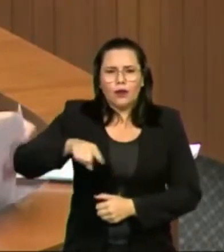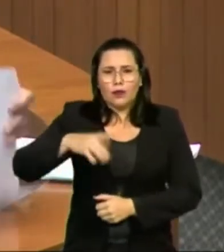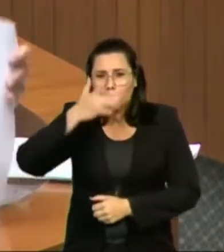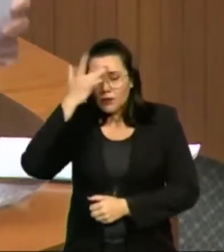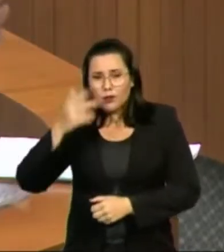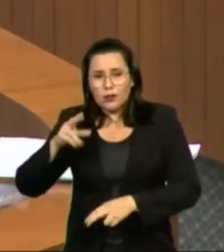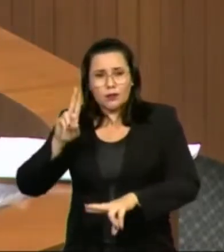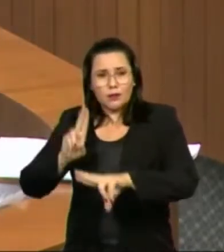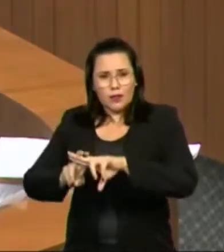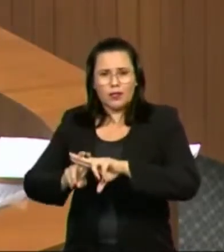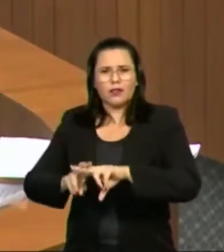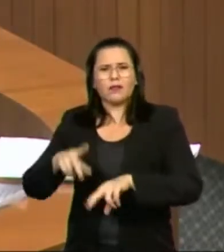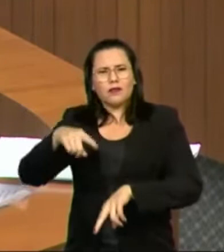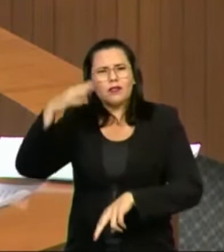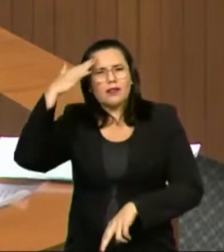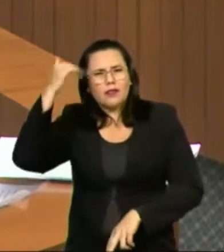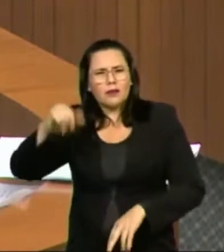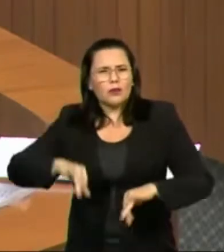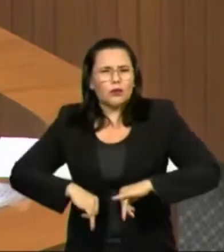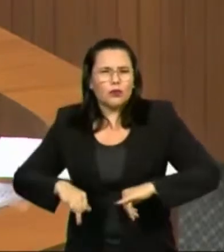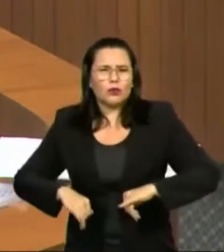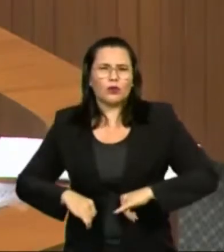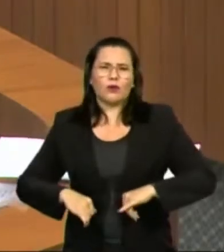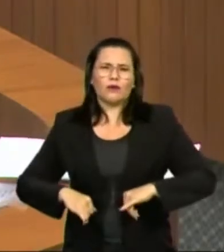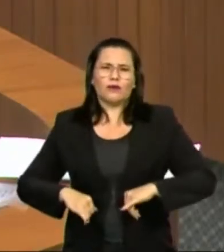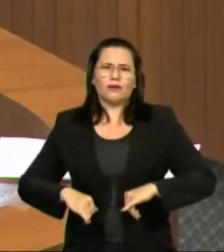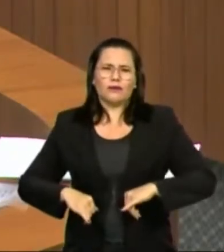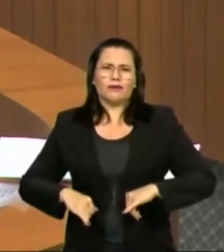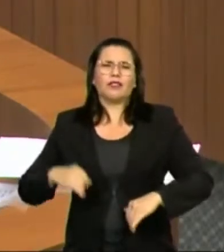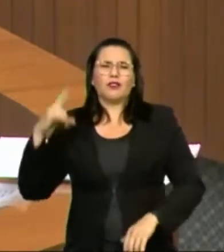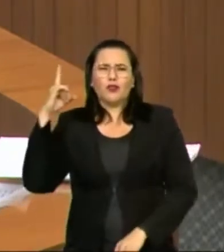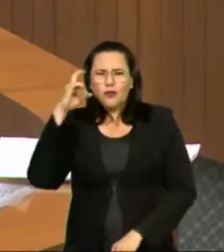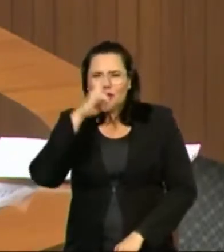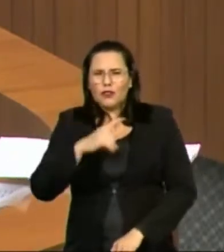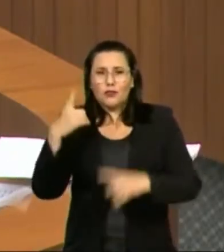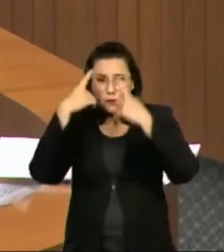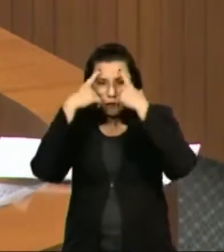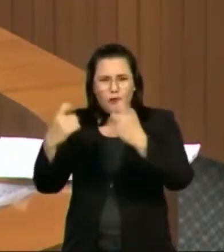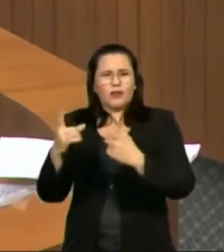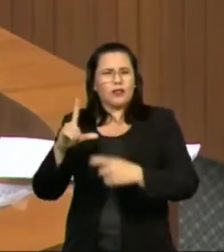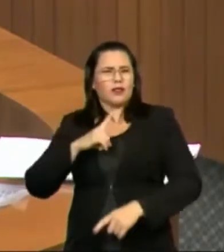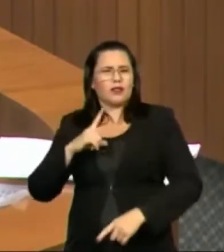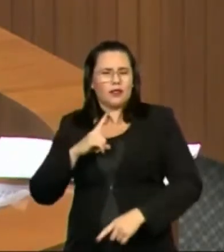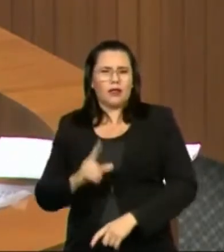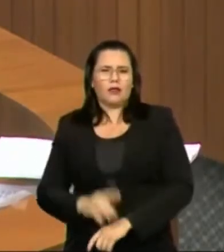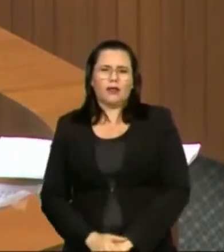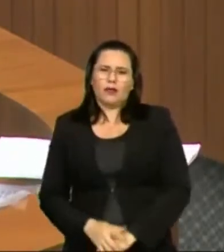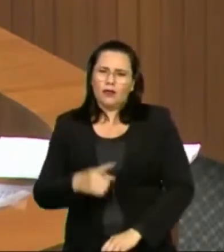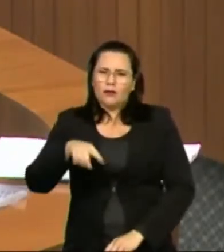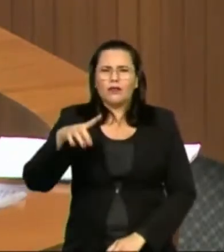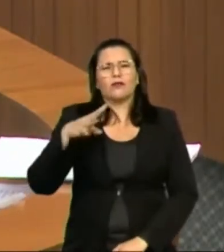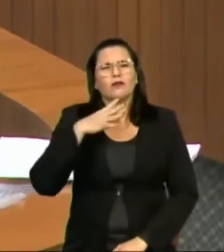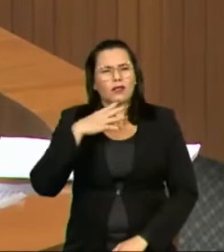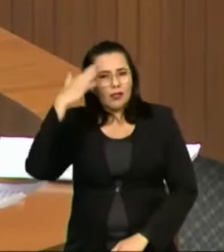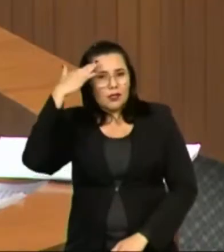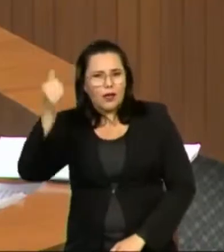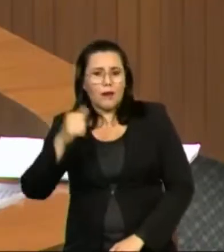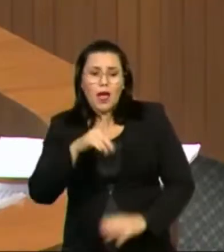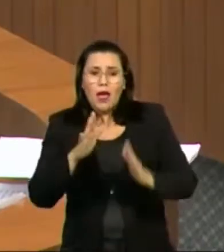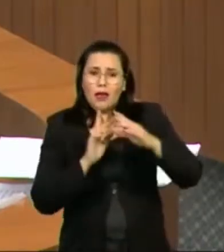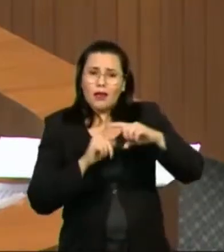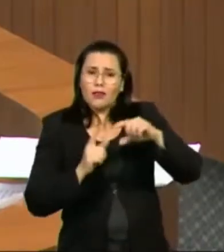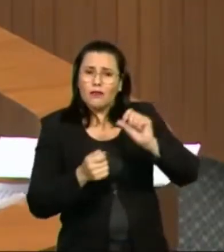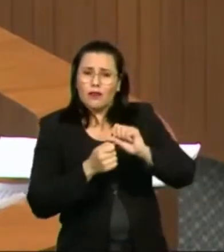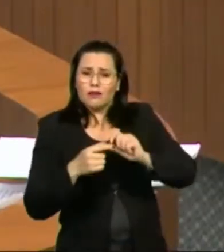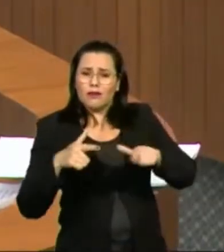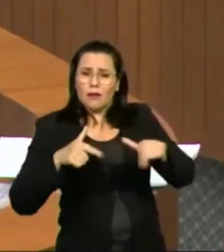em ambientes tão hostis como os presídios. Quem aqui não